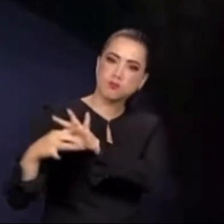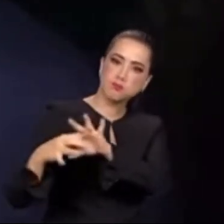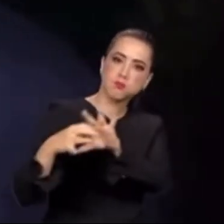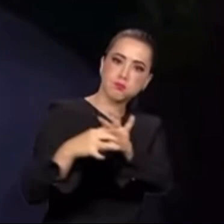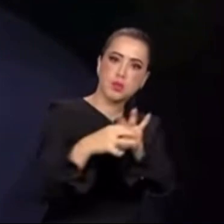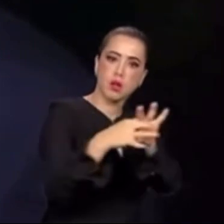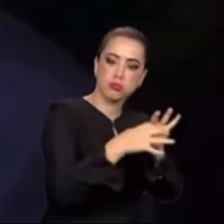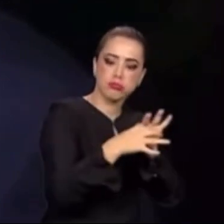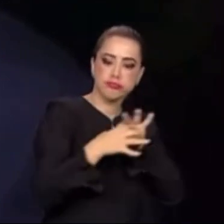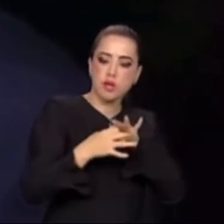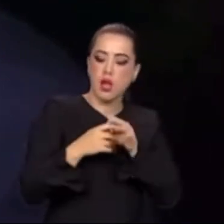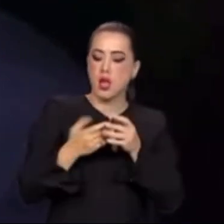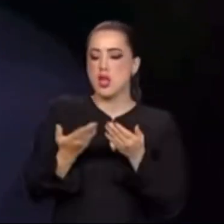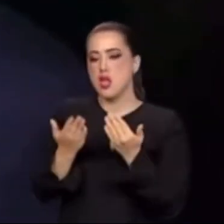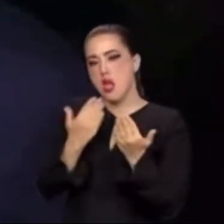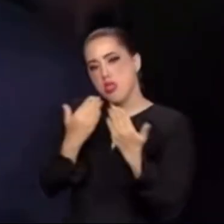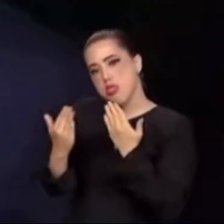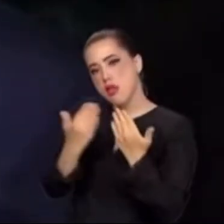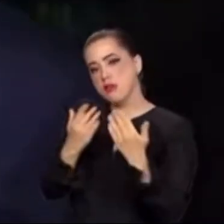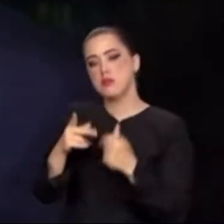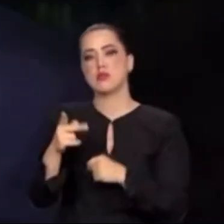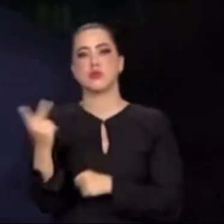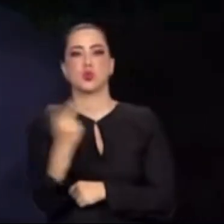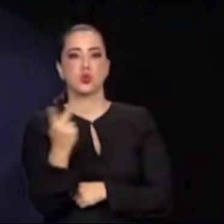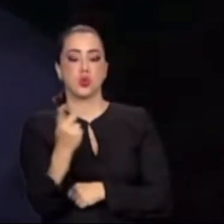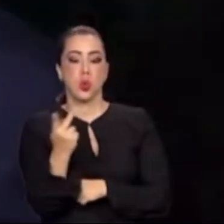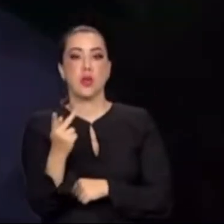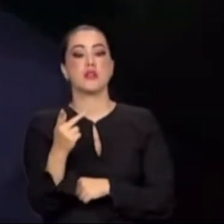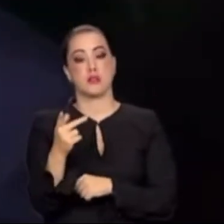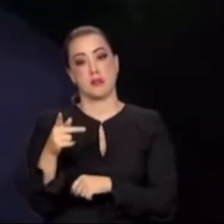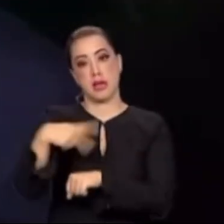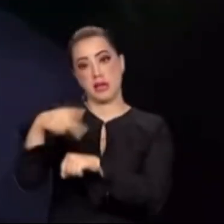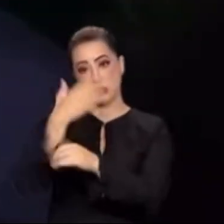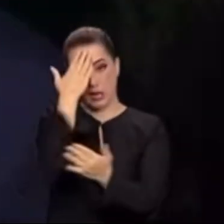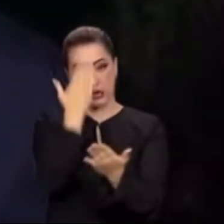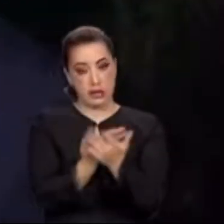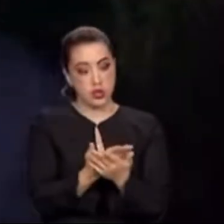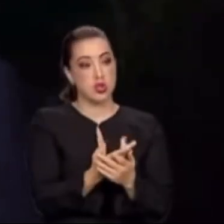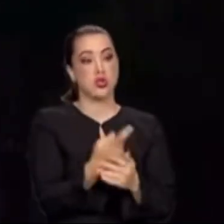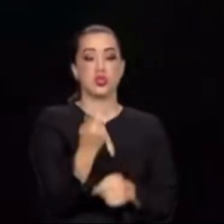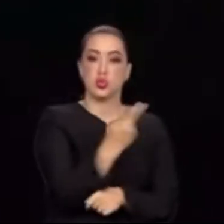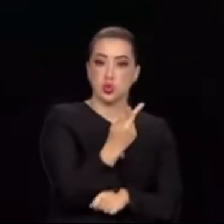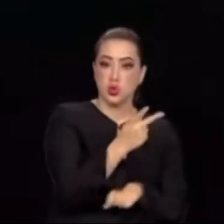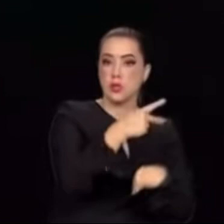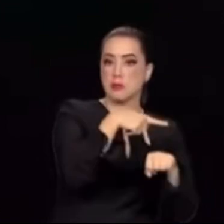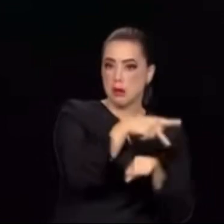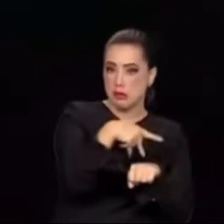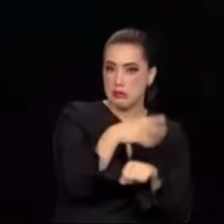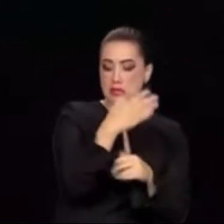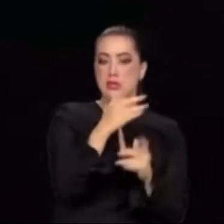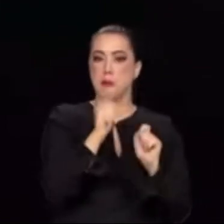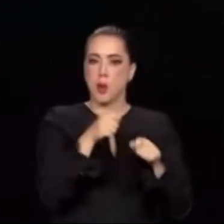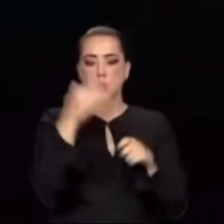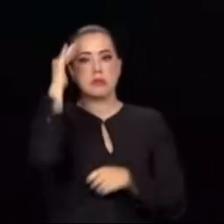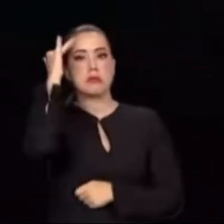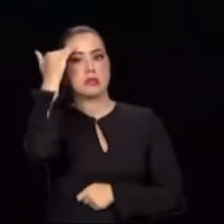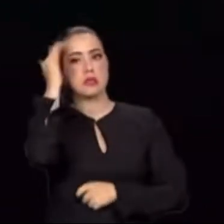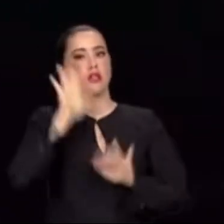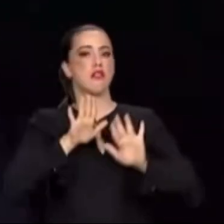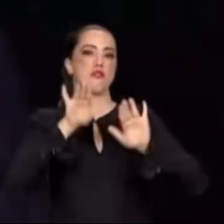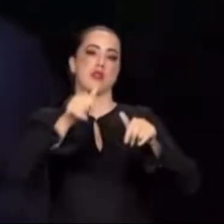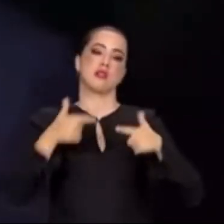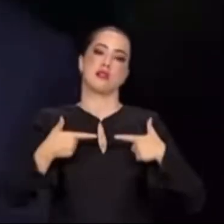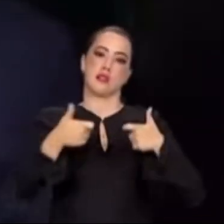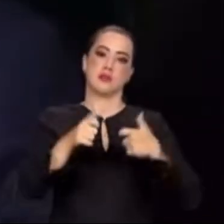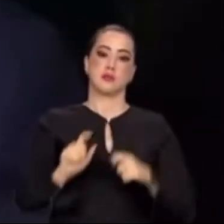de negociadores que os dois lados acreditem e que os dois lados possam compreender e terminar essa guerra.